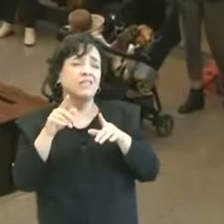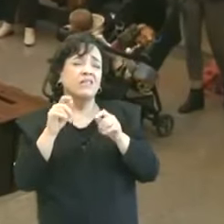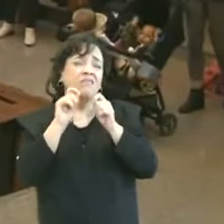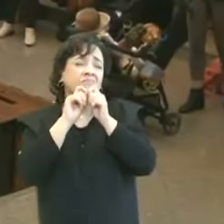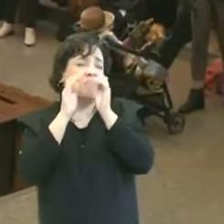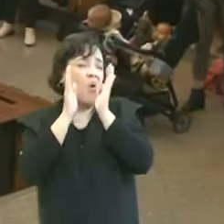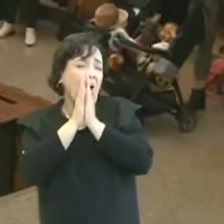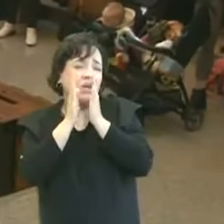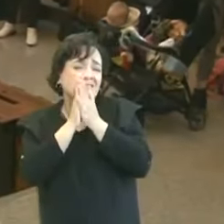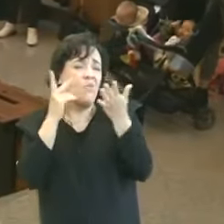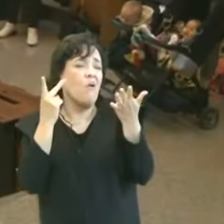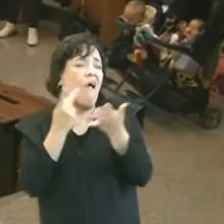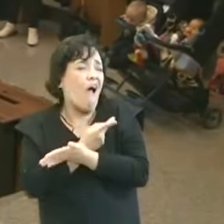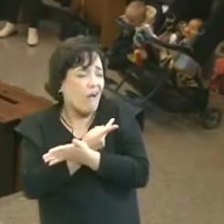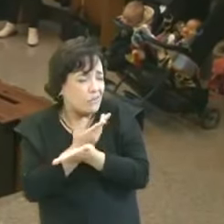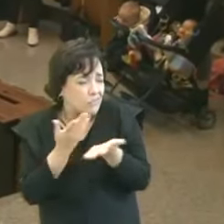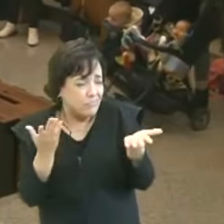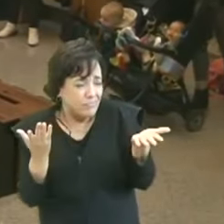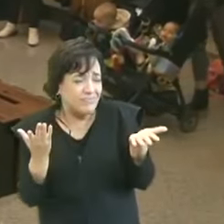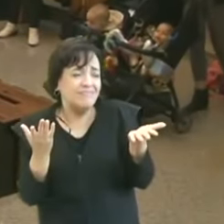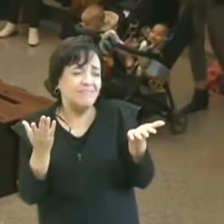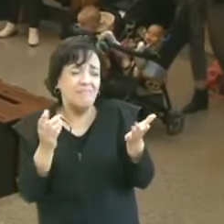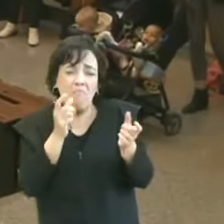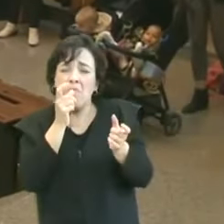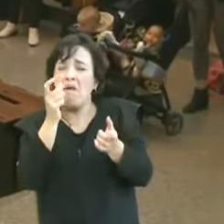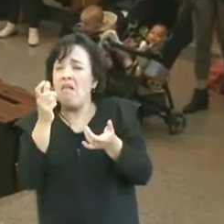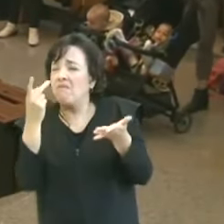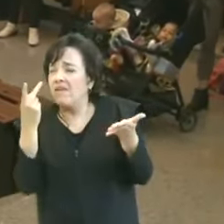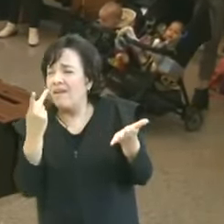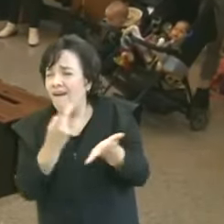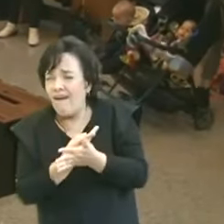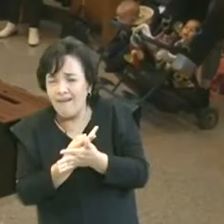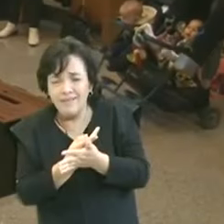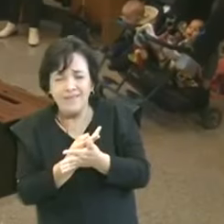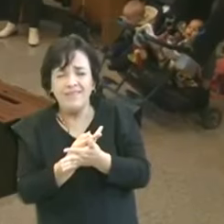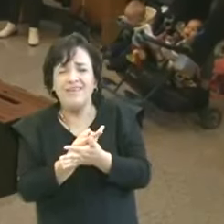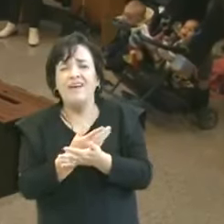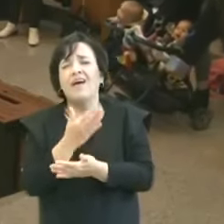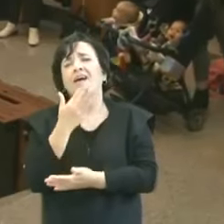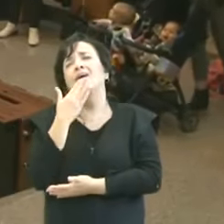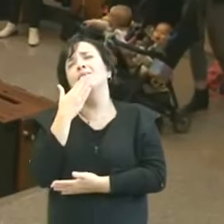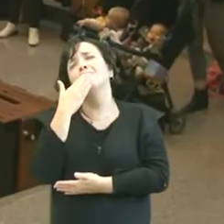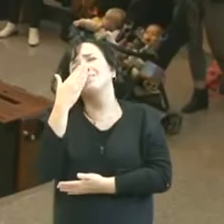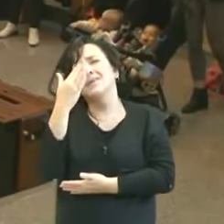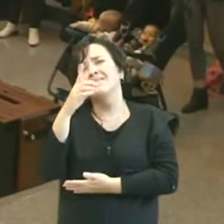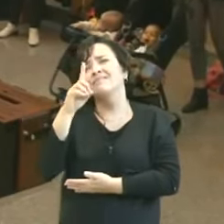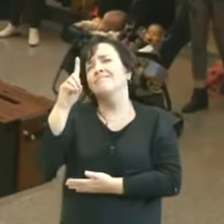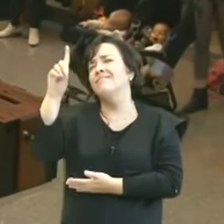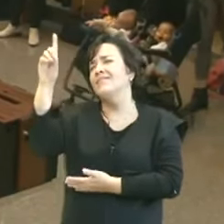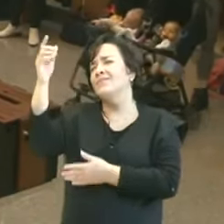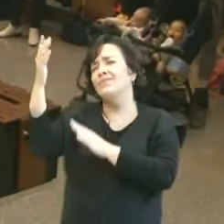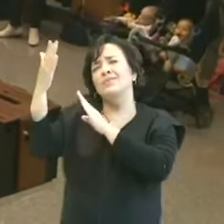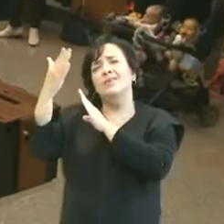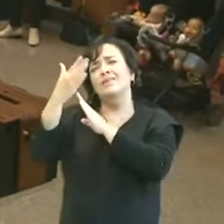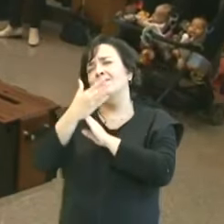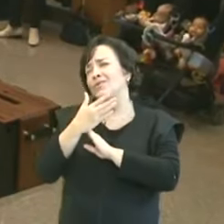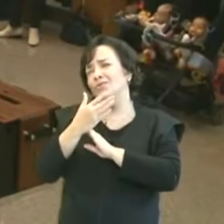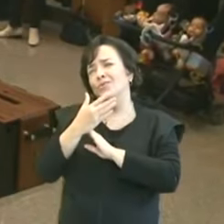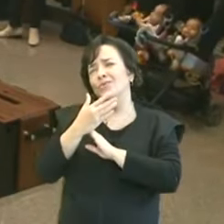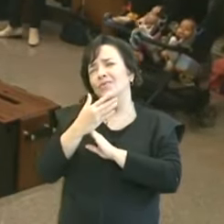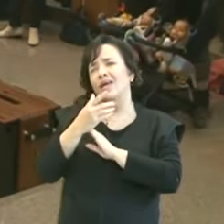fazer. E eu quero pedir, Pai, nos ajuda a consertar propósitos, a deixar